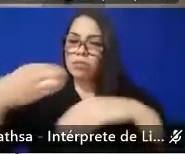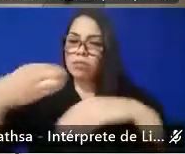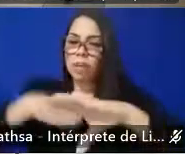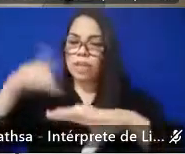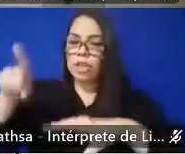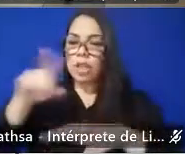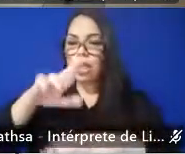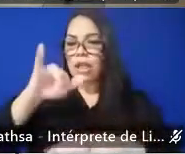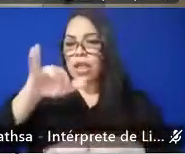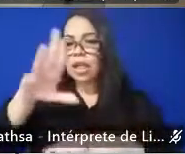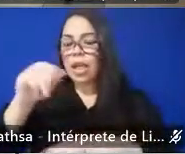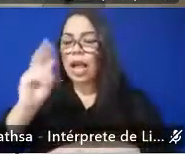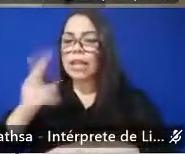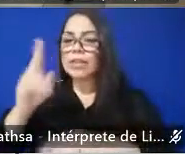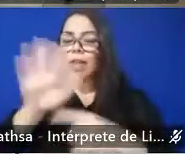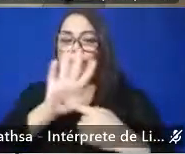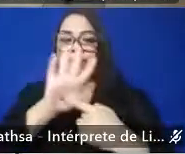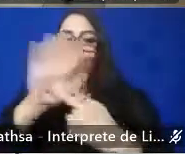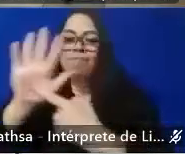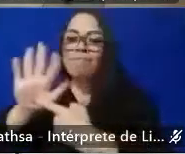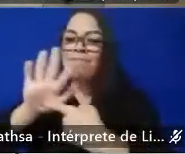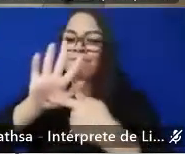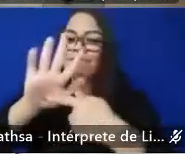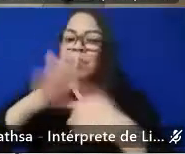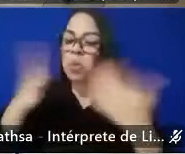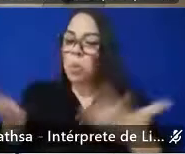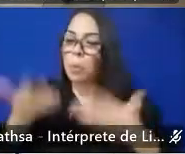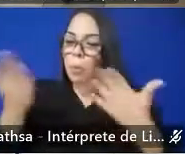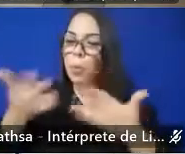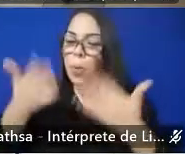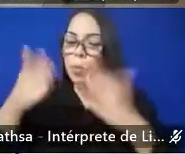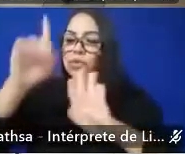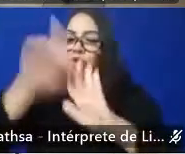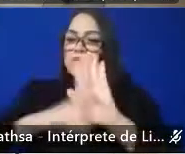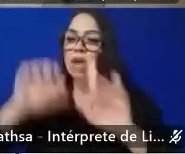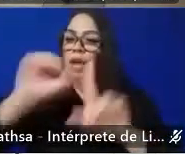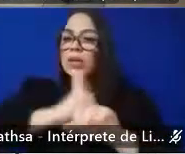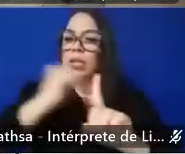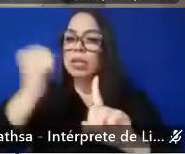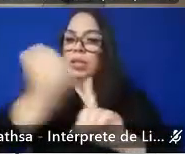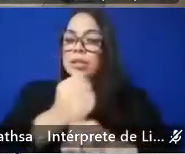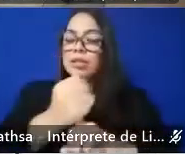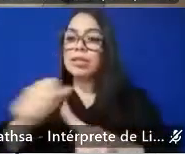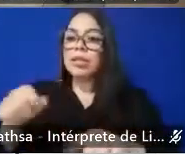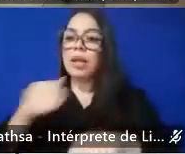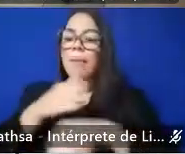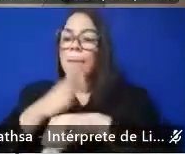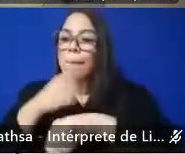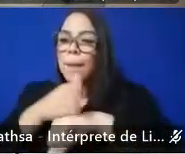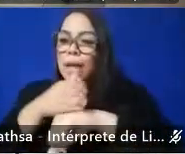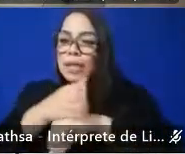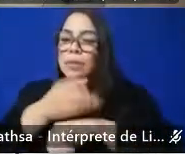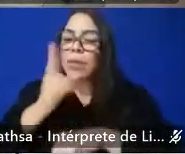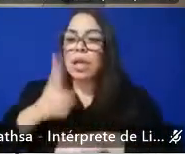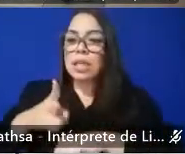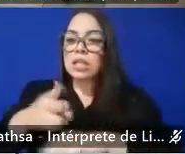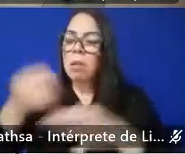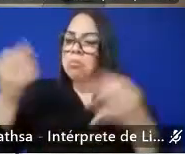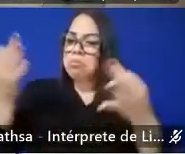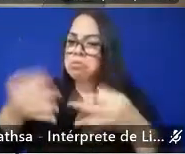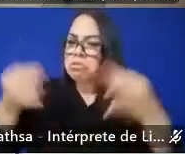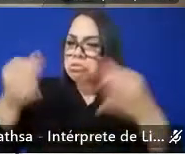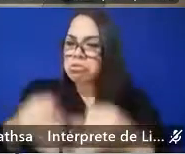destacou no contexto da promoção dos direitos sociais participando de modo eficaz e efetivo e permanente